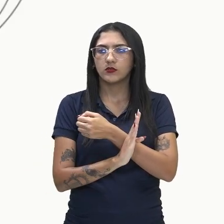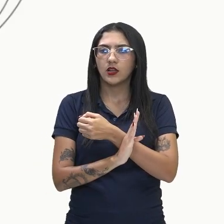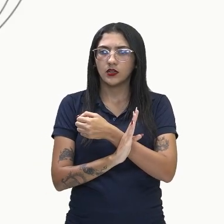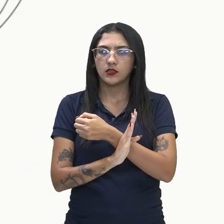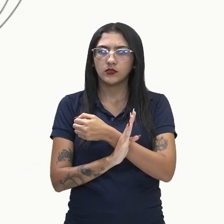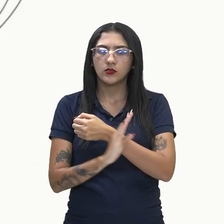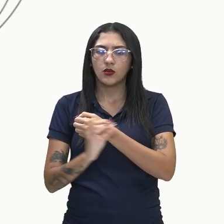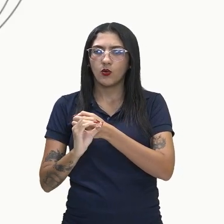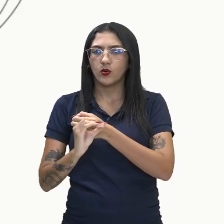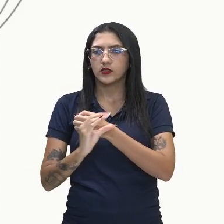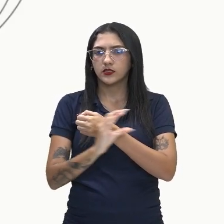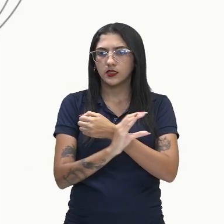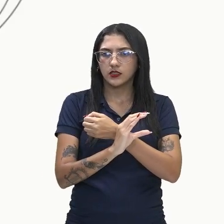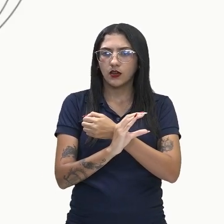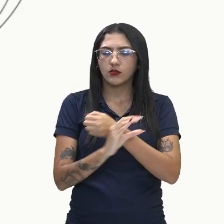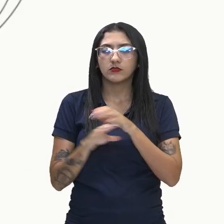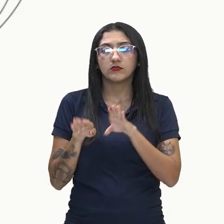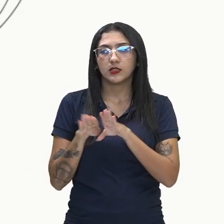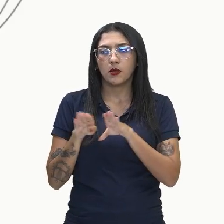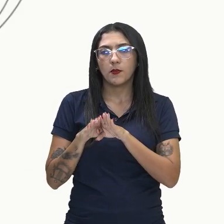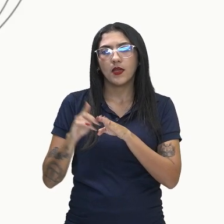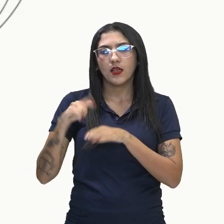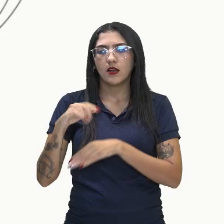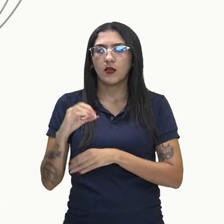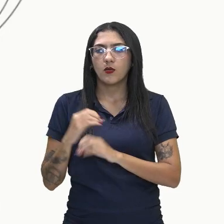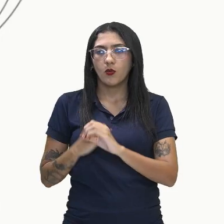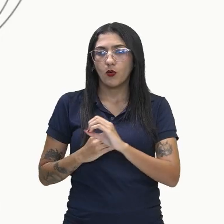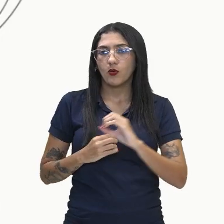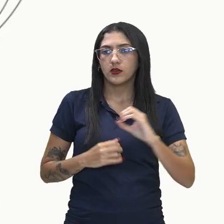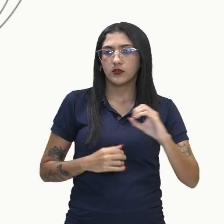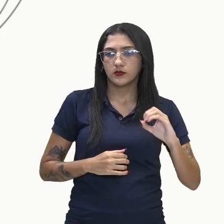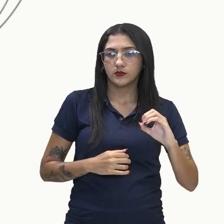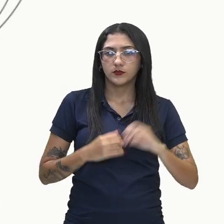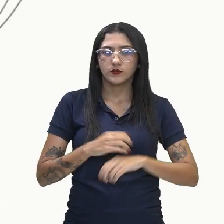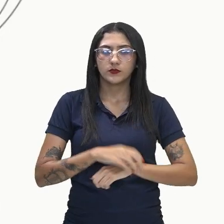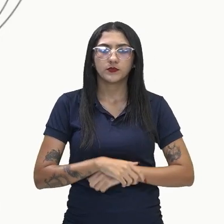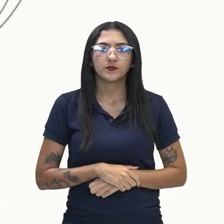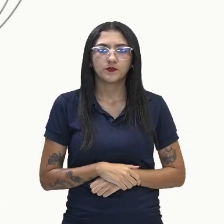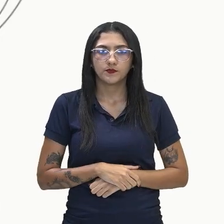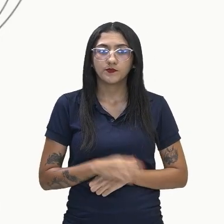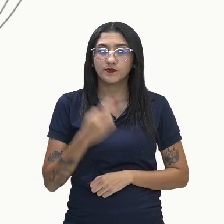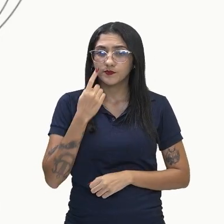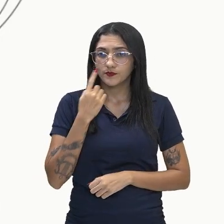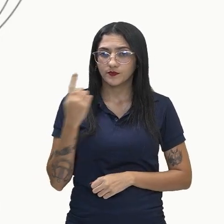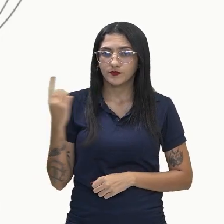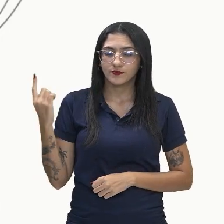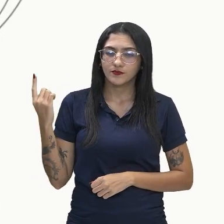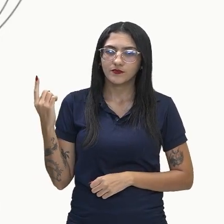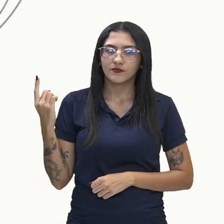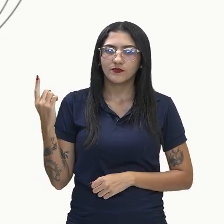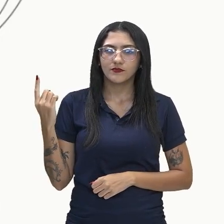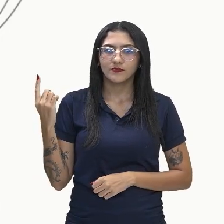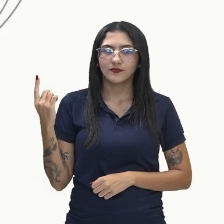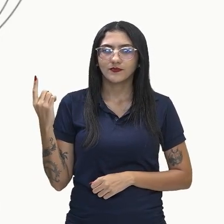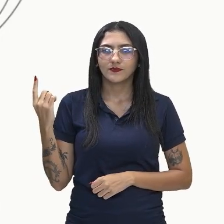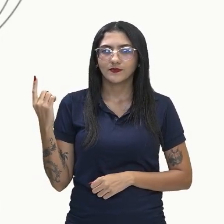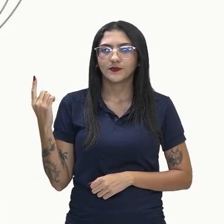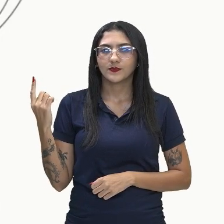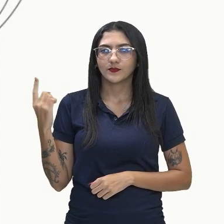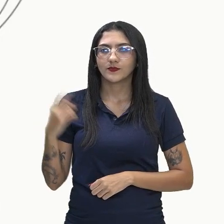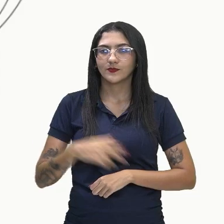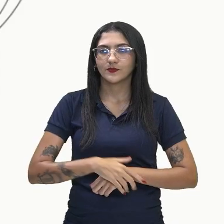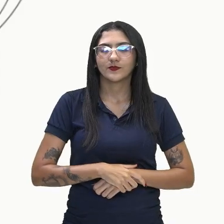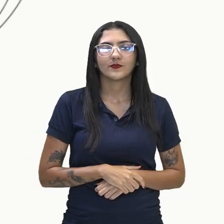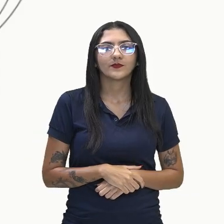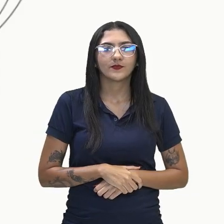ser aí o hemisfério oeste. Então, aqui eu tenho o leste e do outro lado aqui eu vou ter o